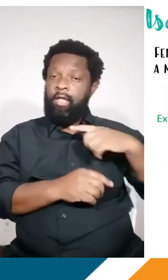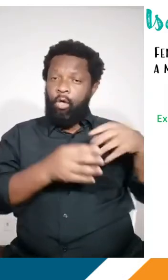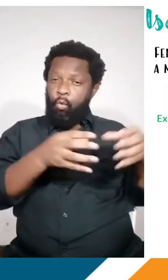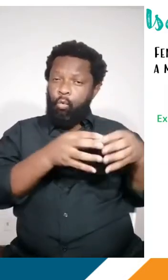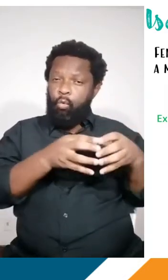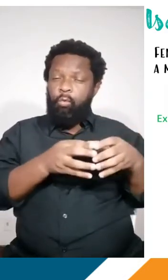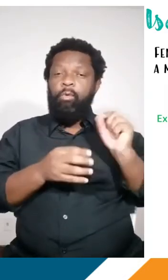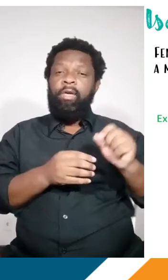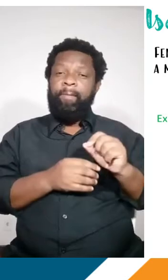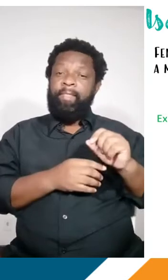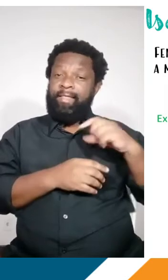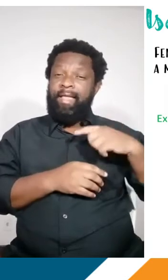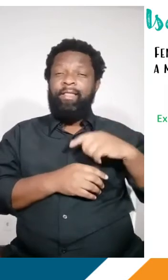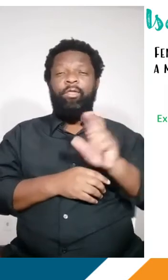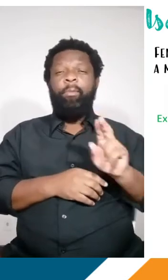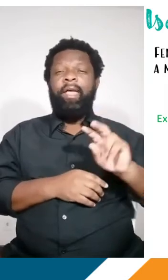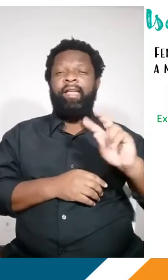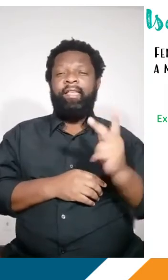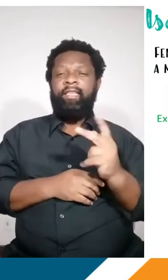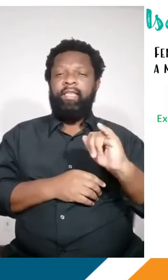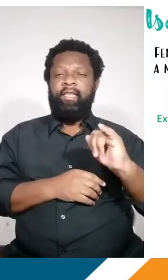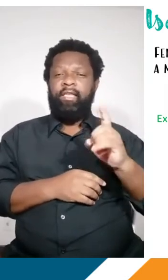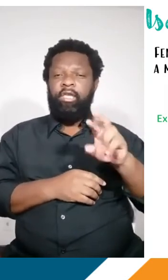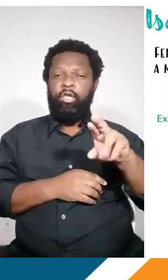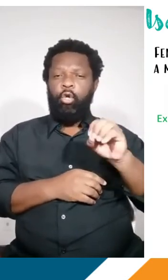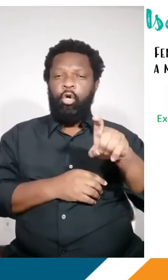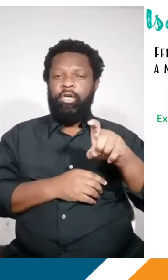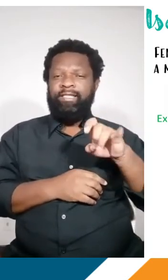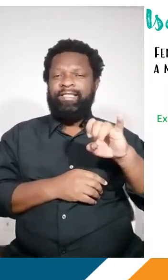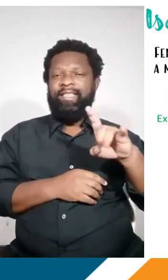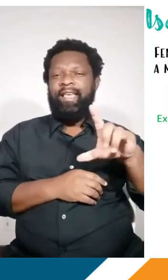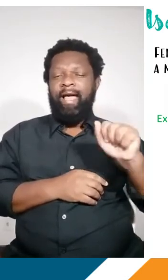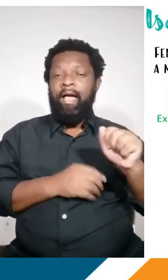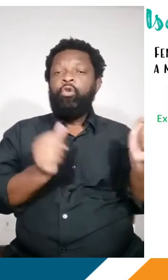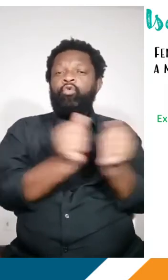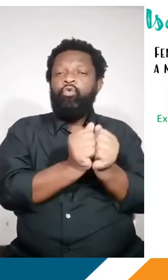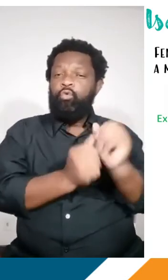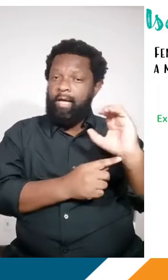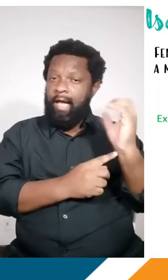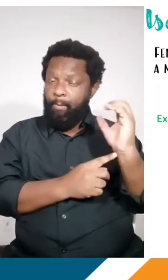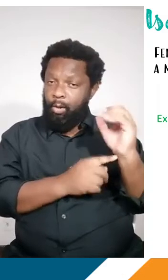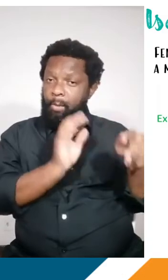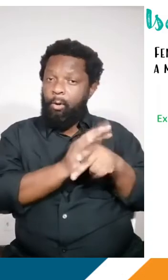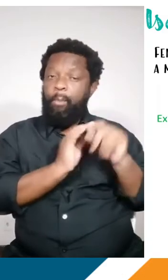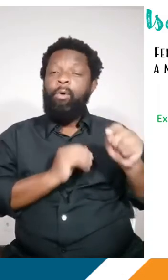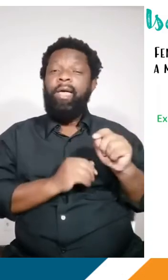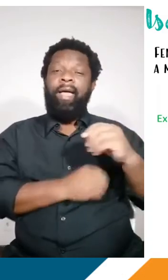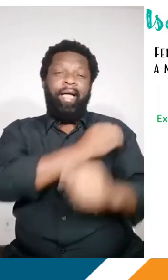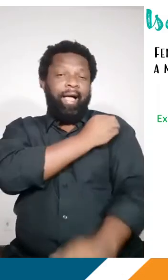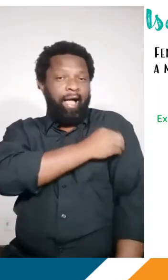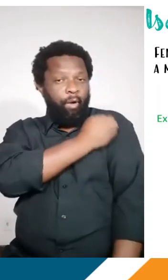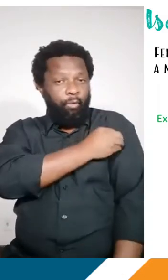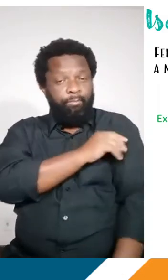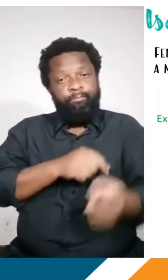grupo funcional, essa hidroxila ligada a carbono, que só faz ligação simples. Isso é característico da função